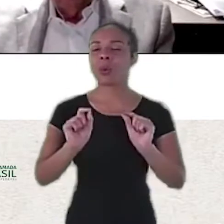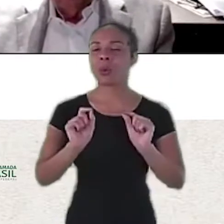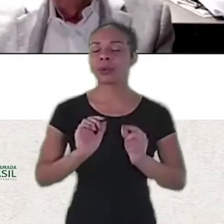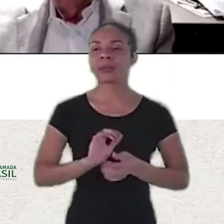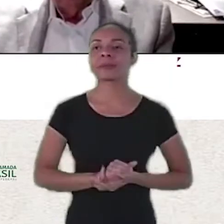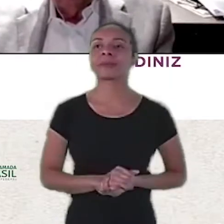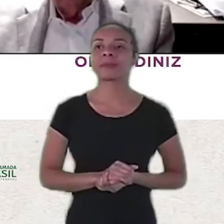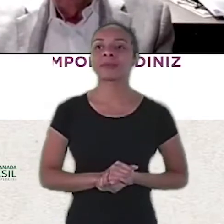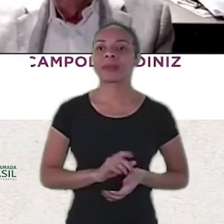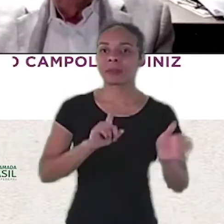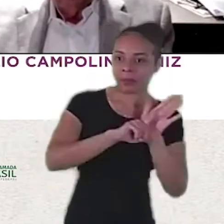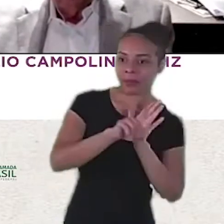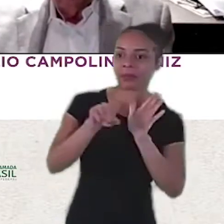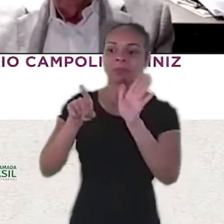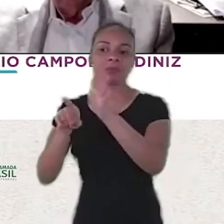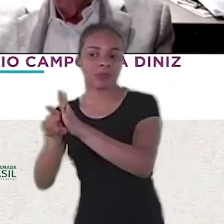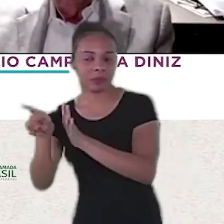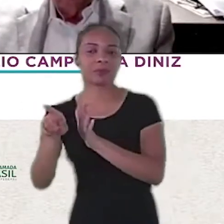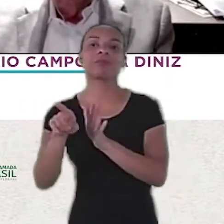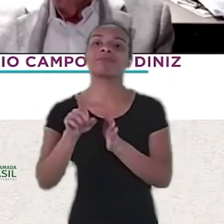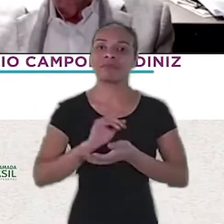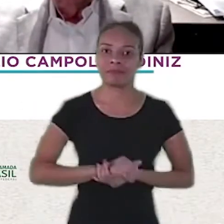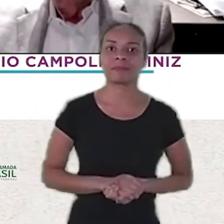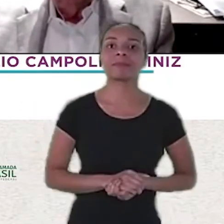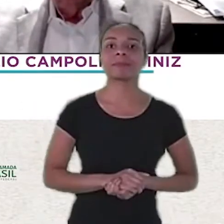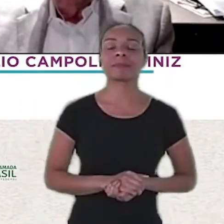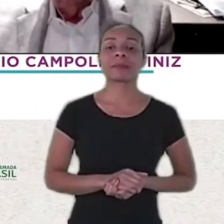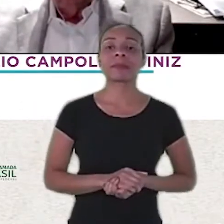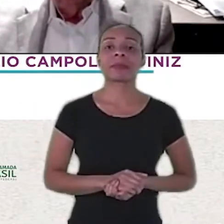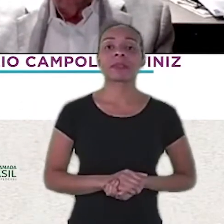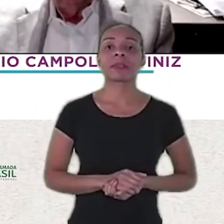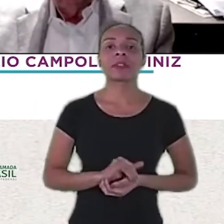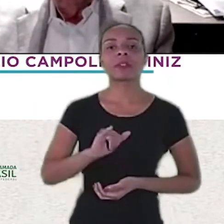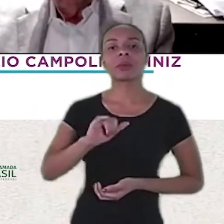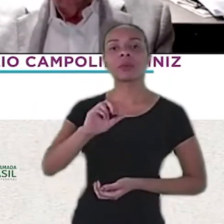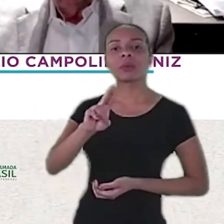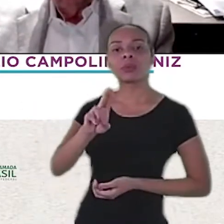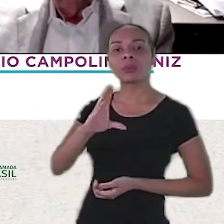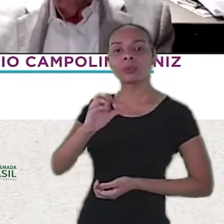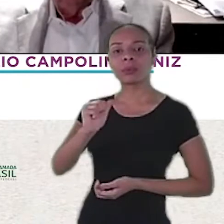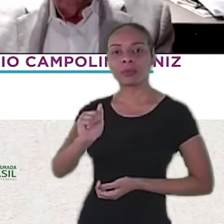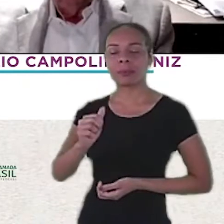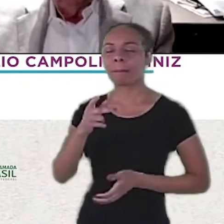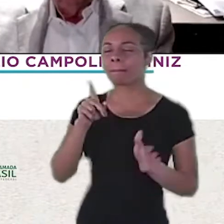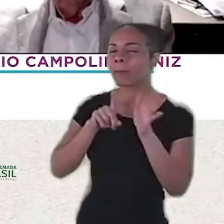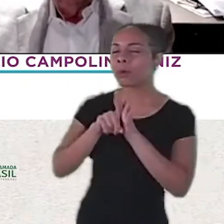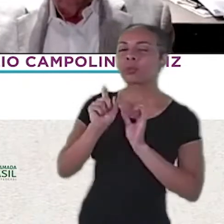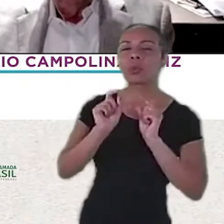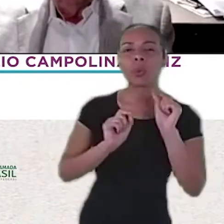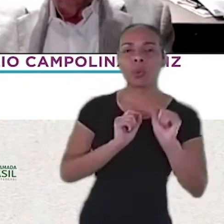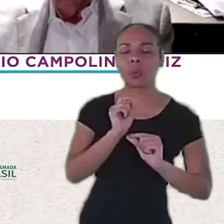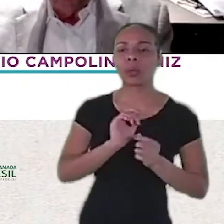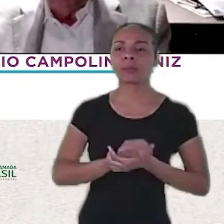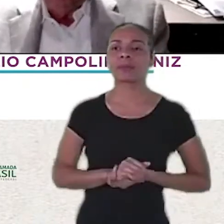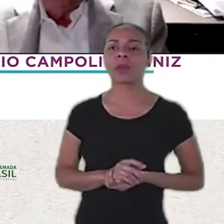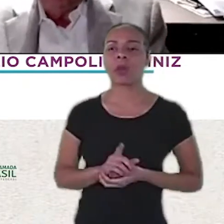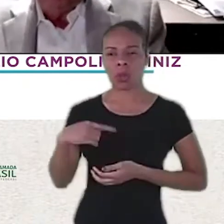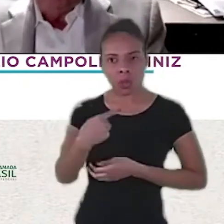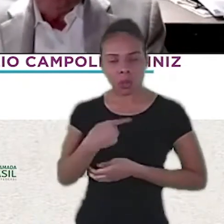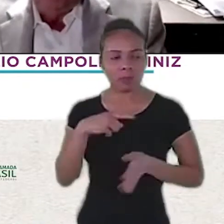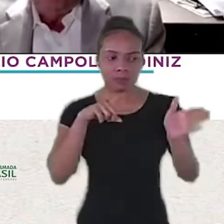segunda para o Campolina. Ilka Franco Ferrari pergunta para o Barreto: costumamos dizer que